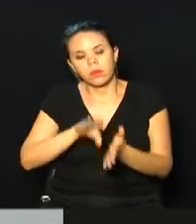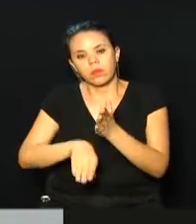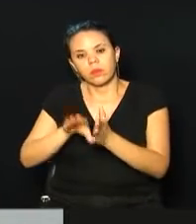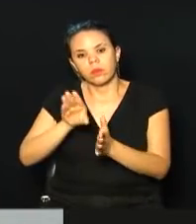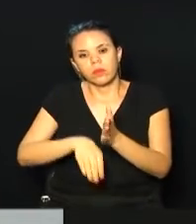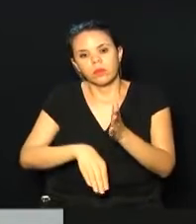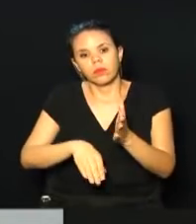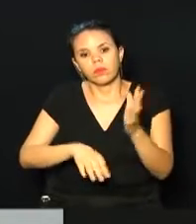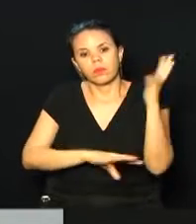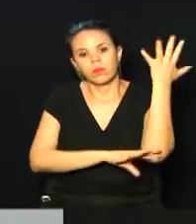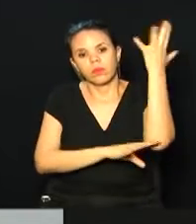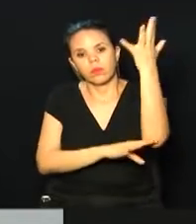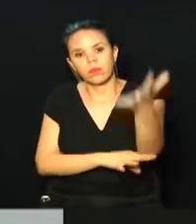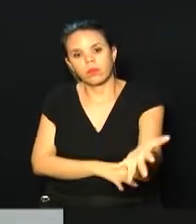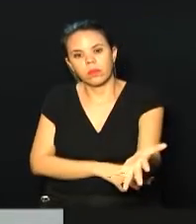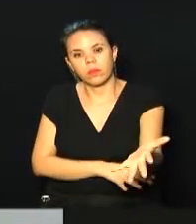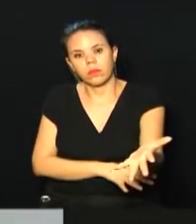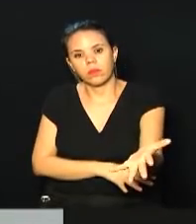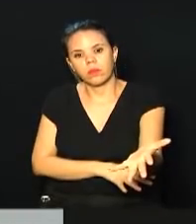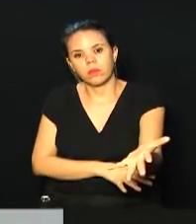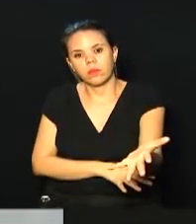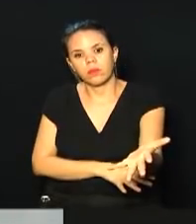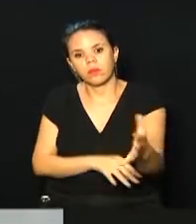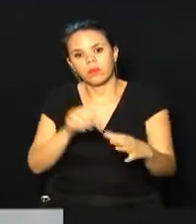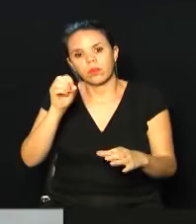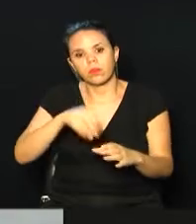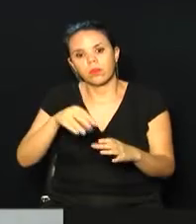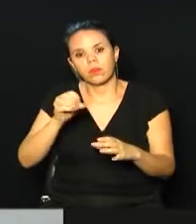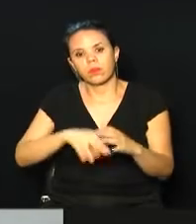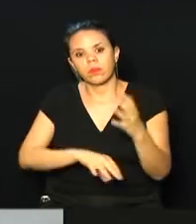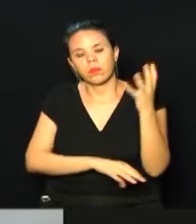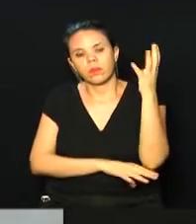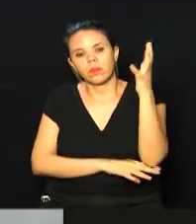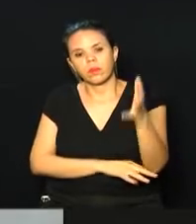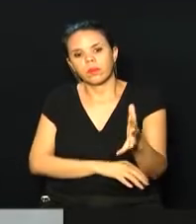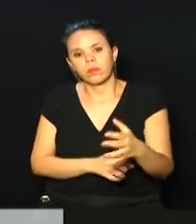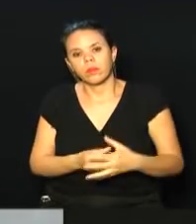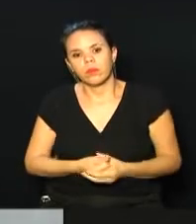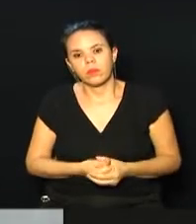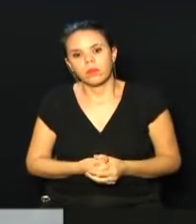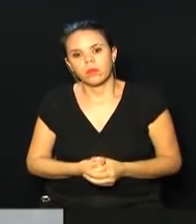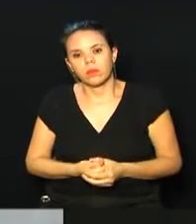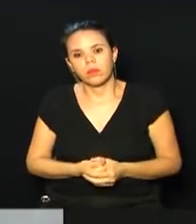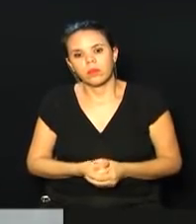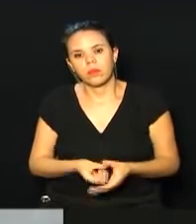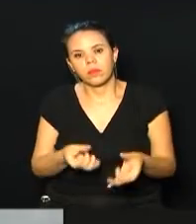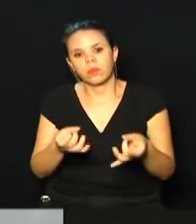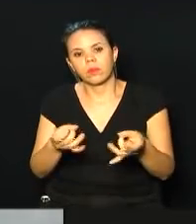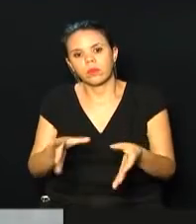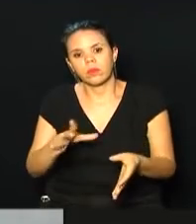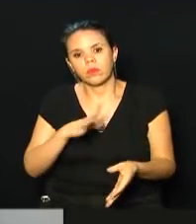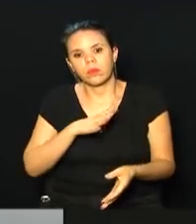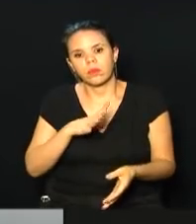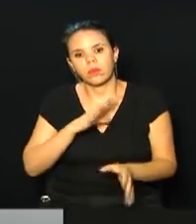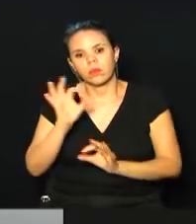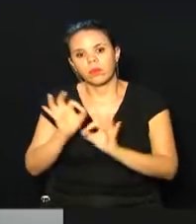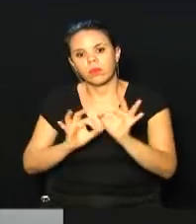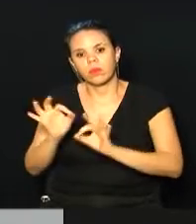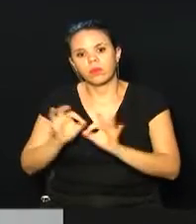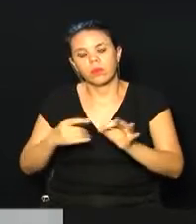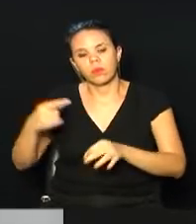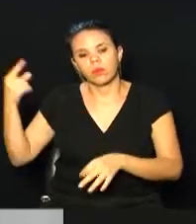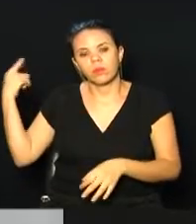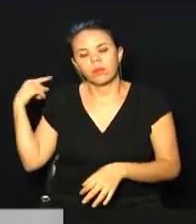essas árvores, replantar essas árvores e deixar a cidade em ordem